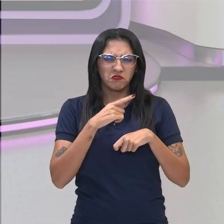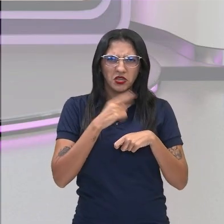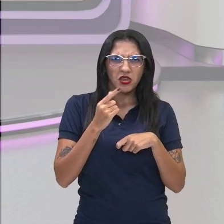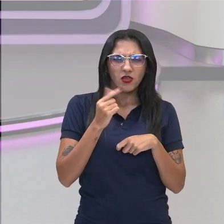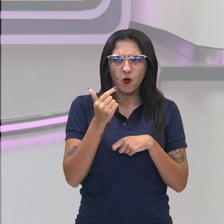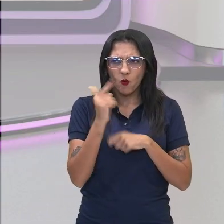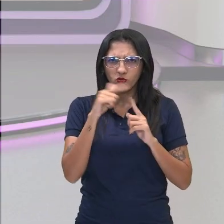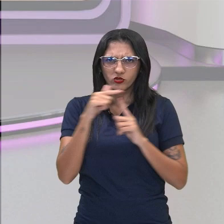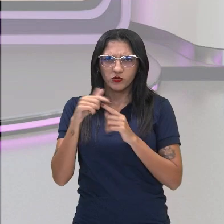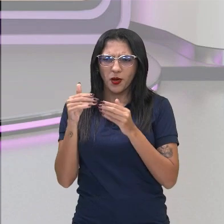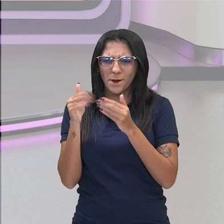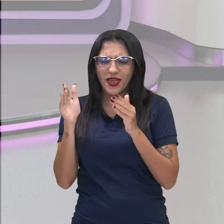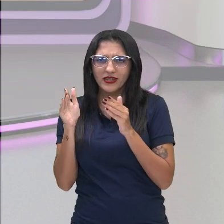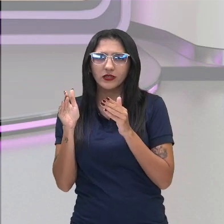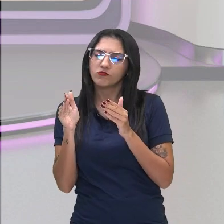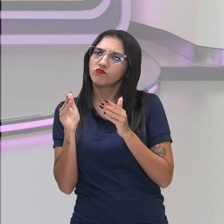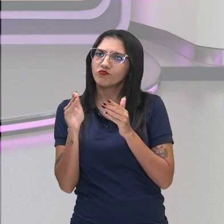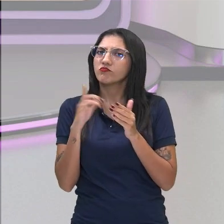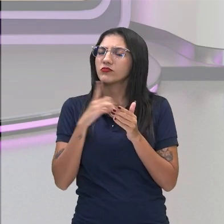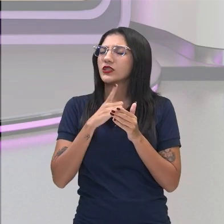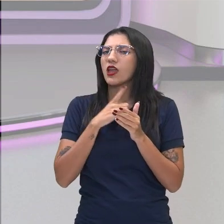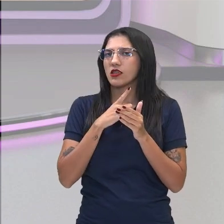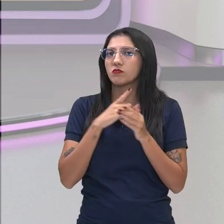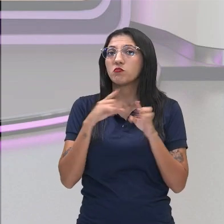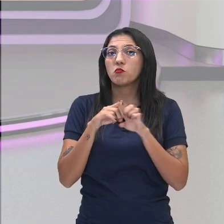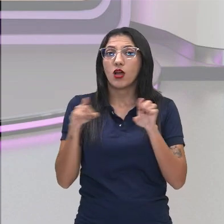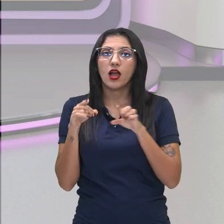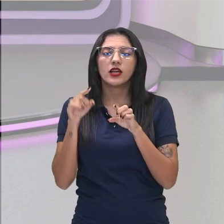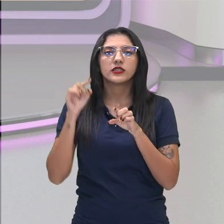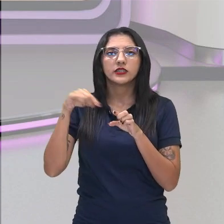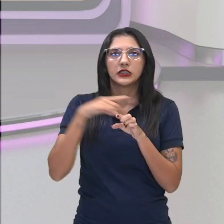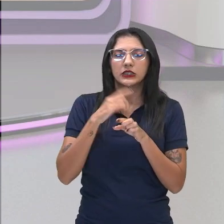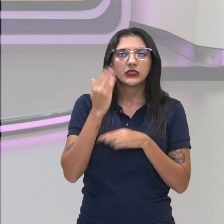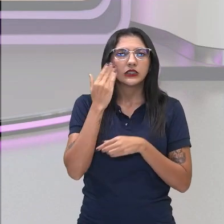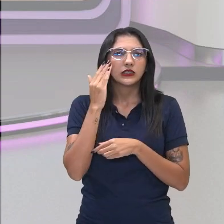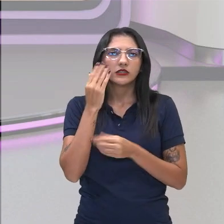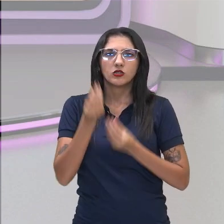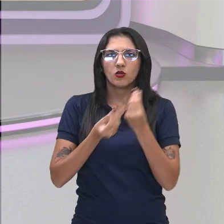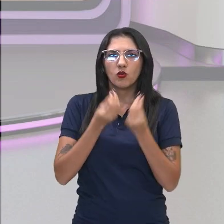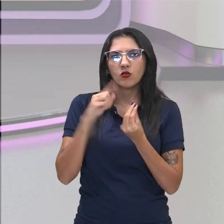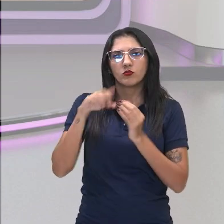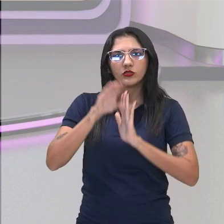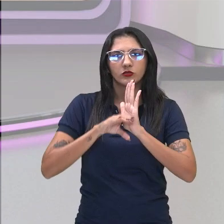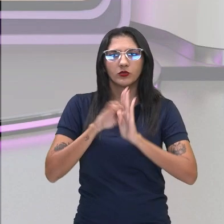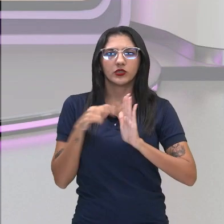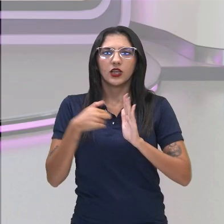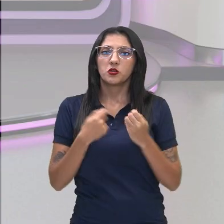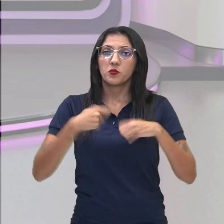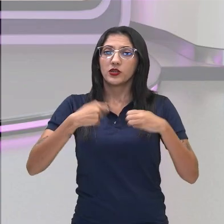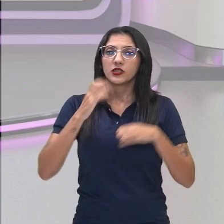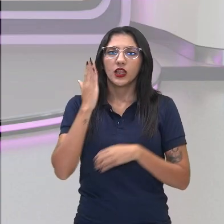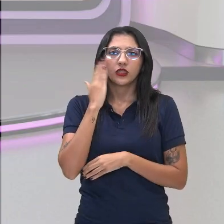aberta? Tem sim. Mas para isso, para a gente entender esse conceito, a gente precisa, vamos